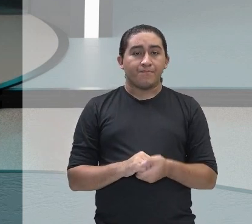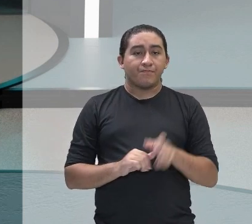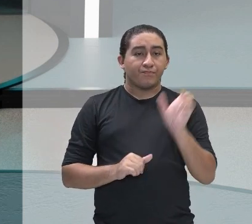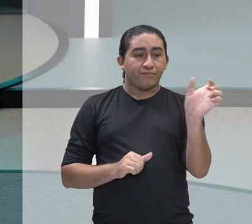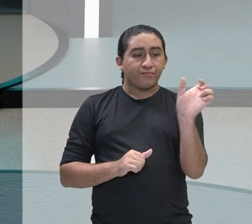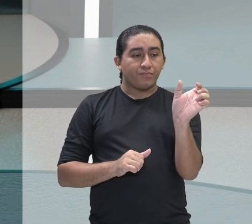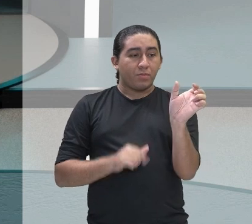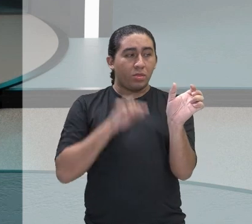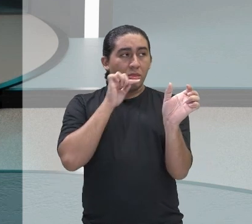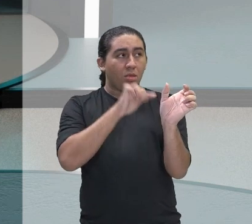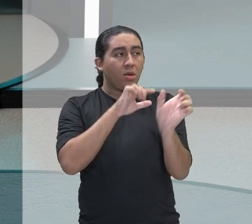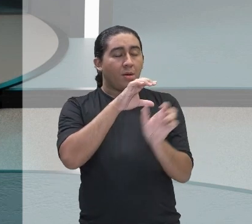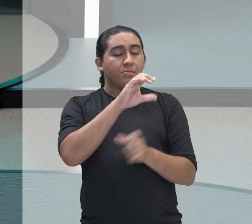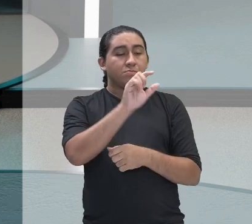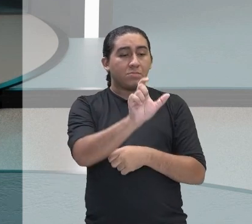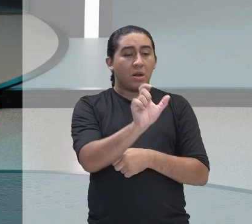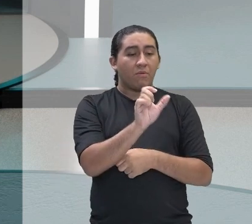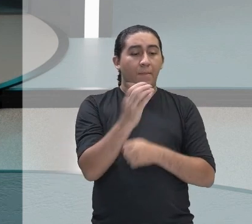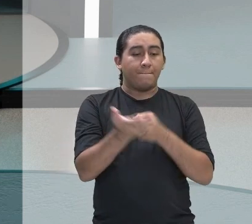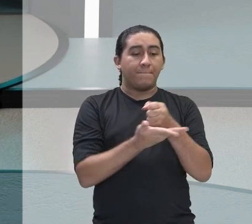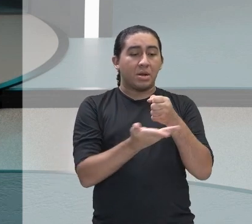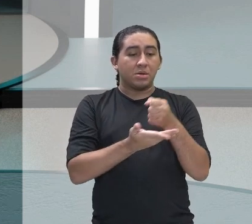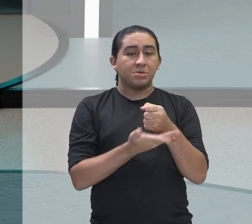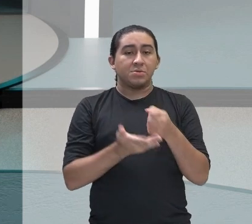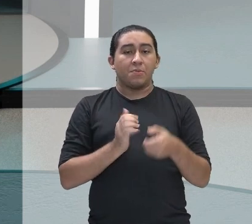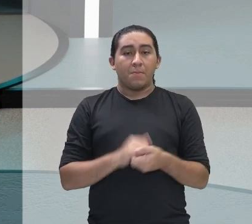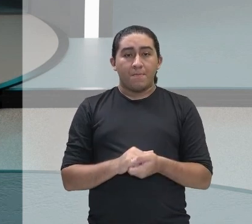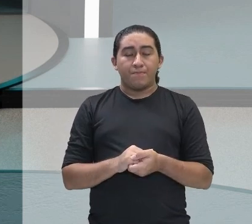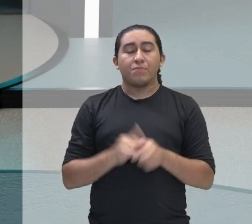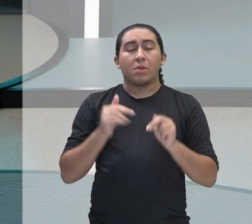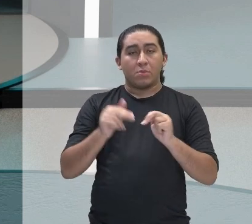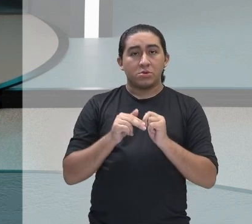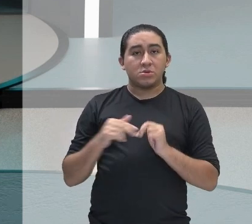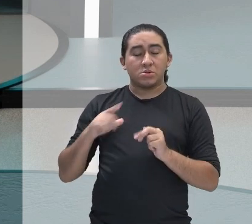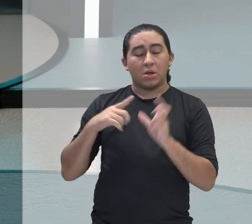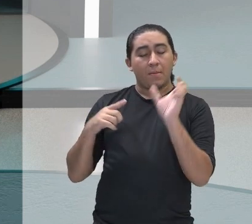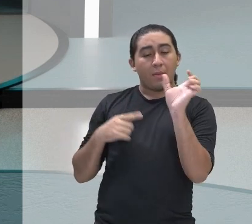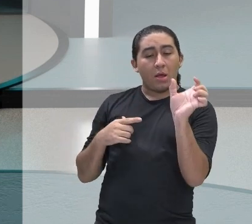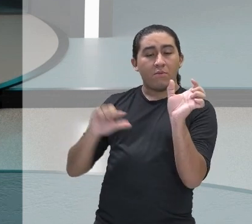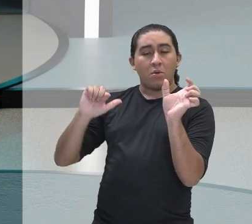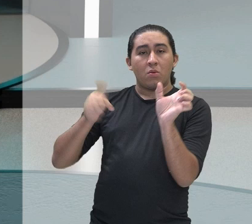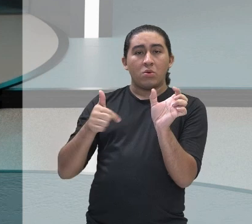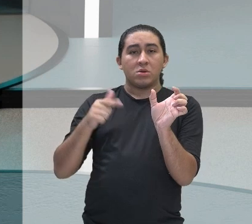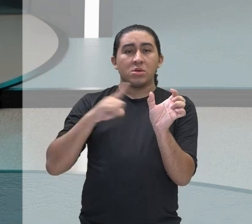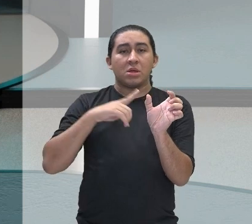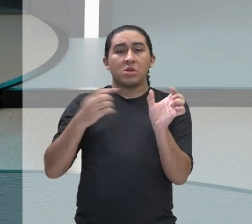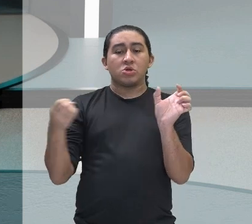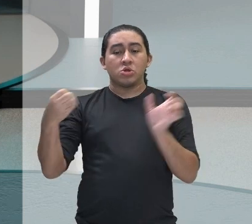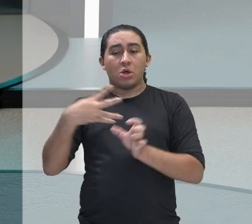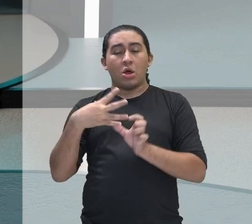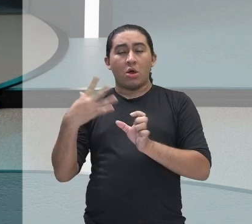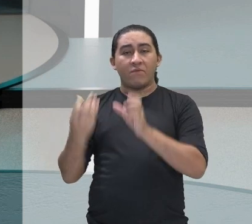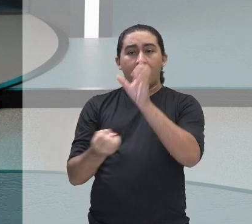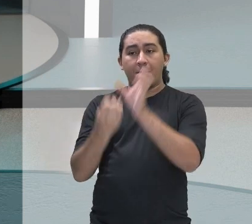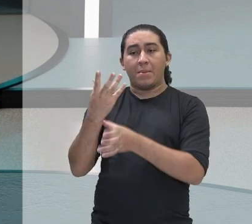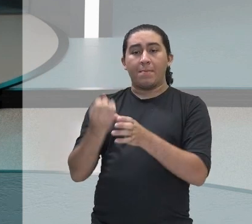é a casa, e através dela se derivam outras palavras, né?